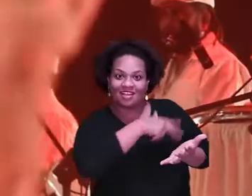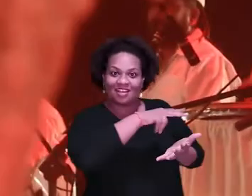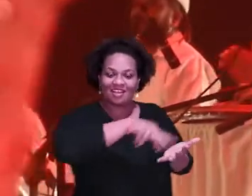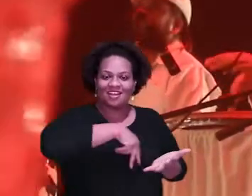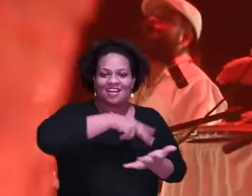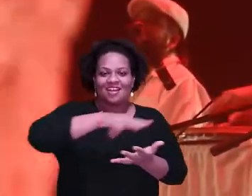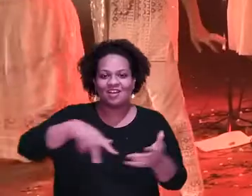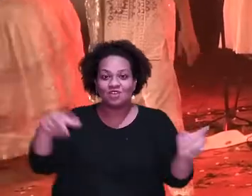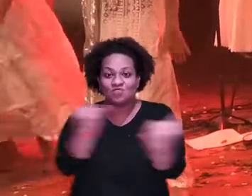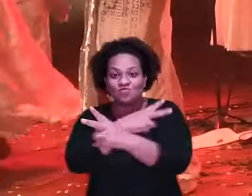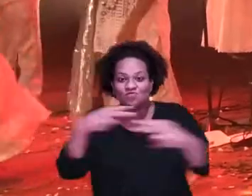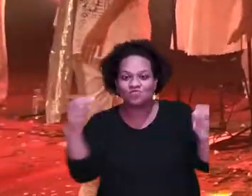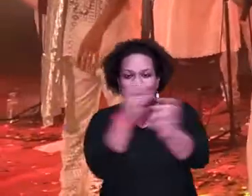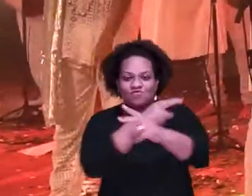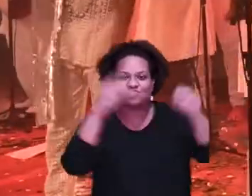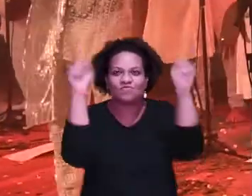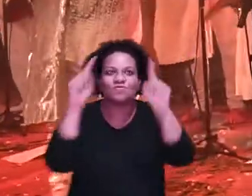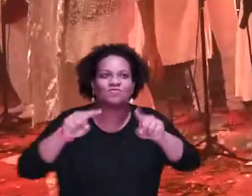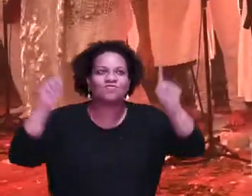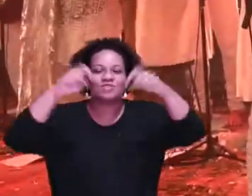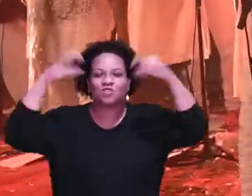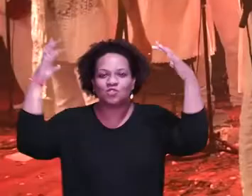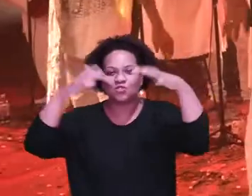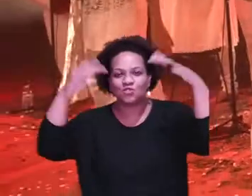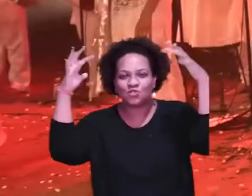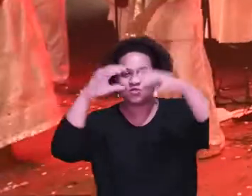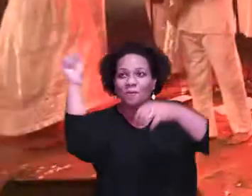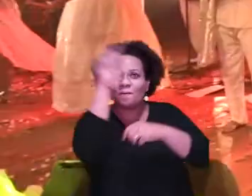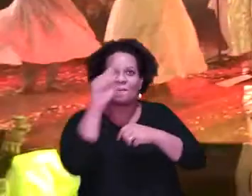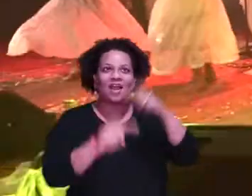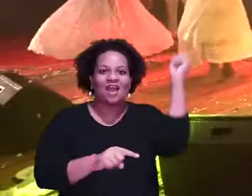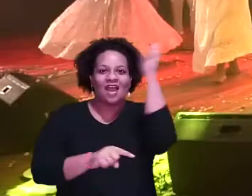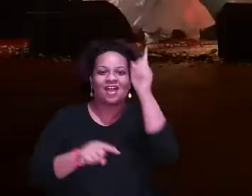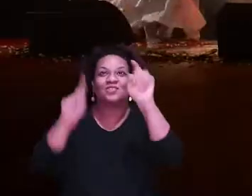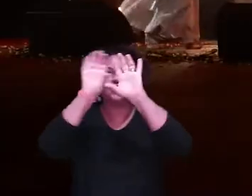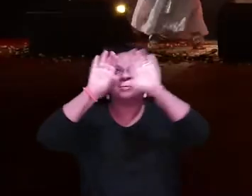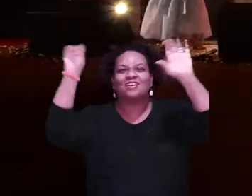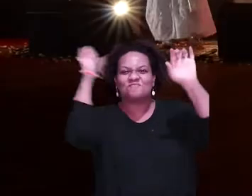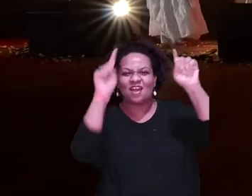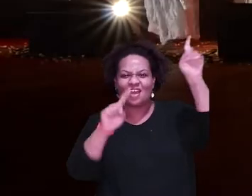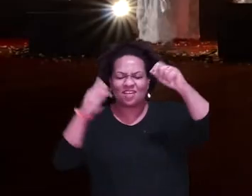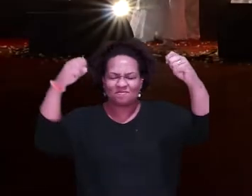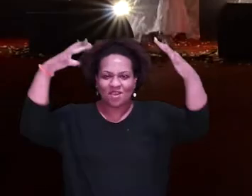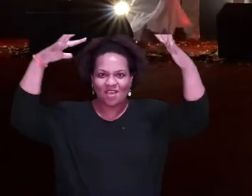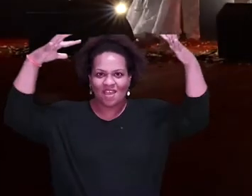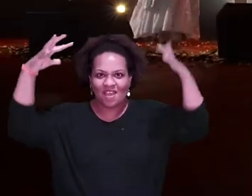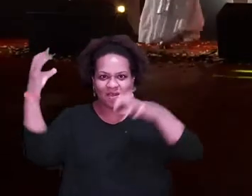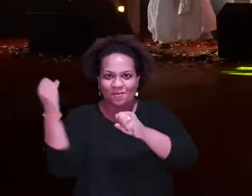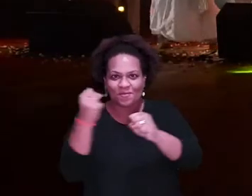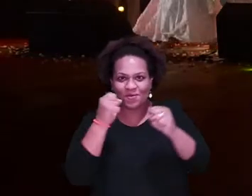diferente balé sempre intensidade ficou o raio que corta o céu